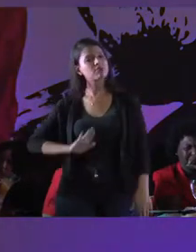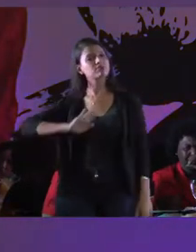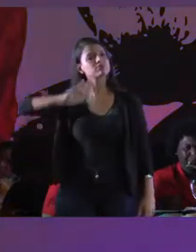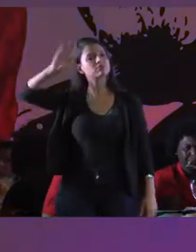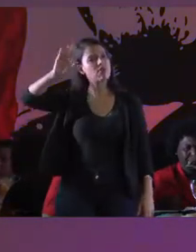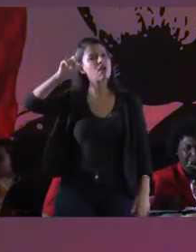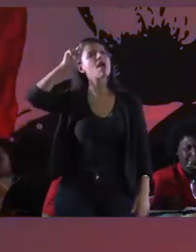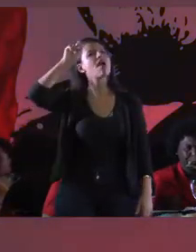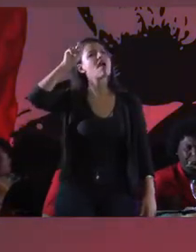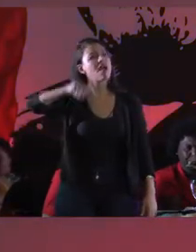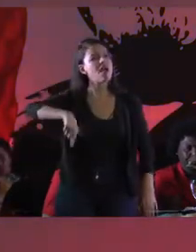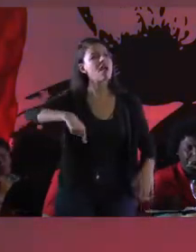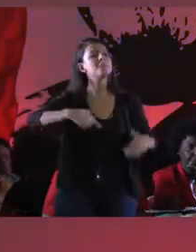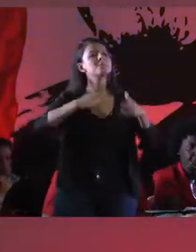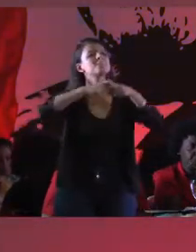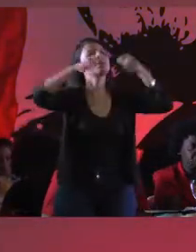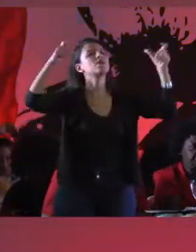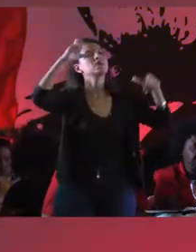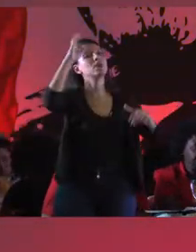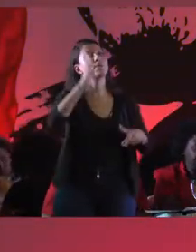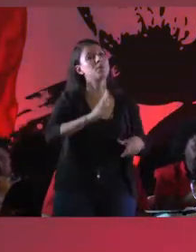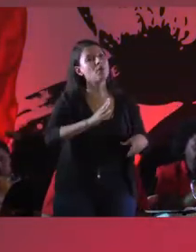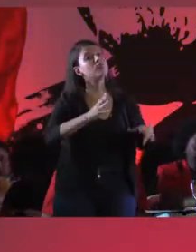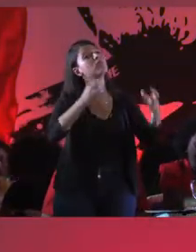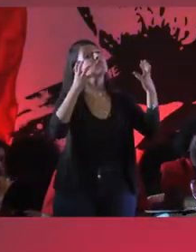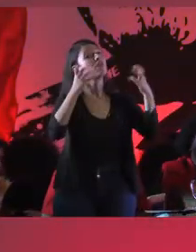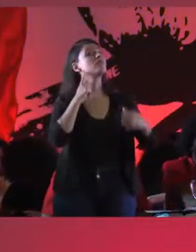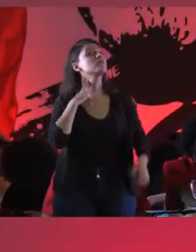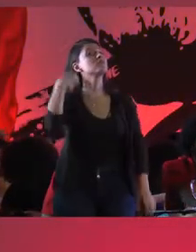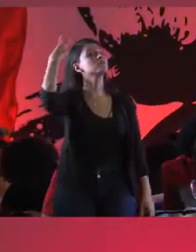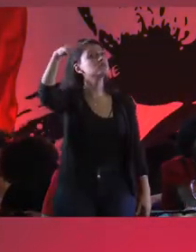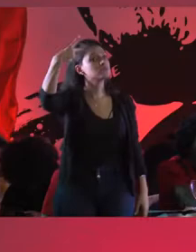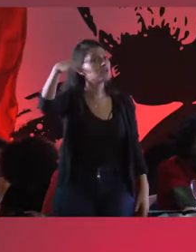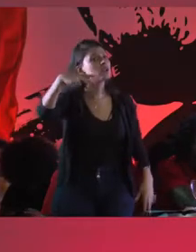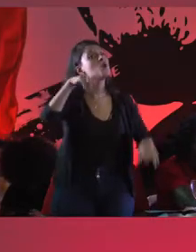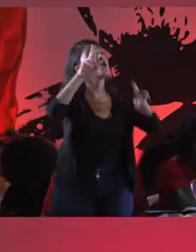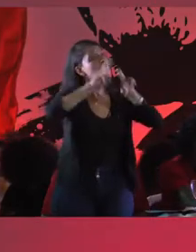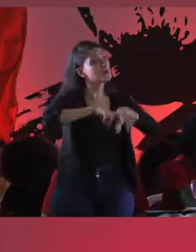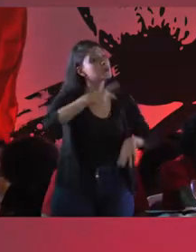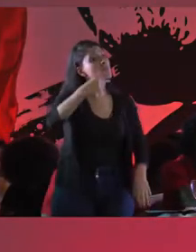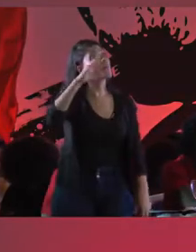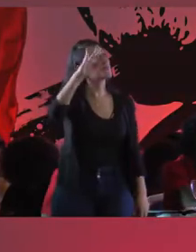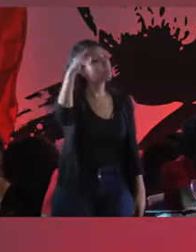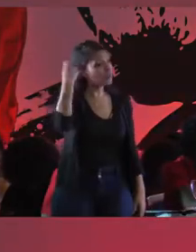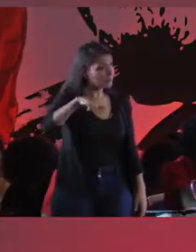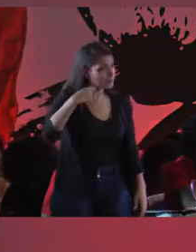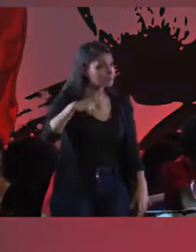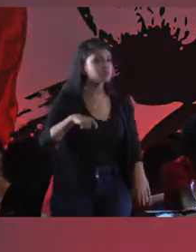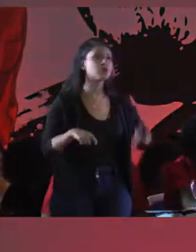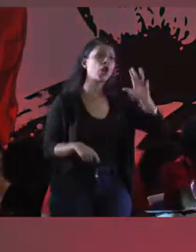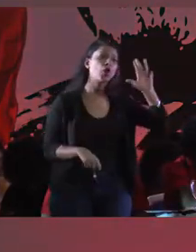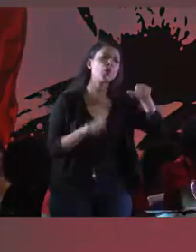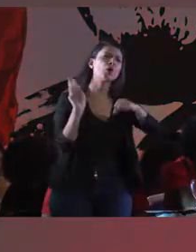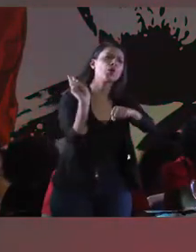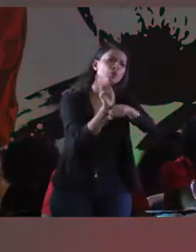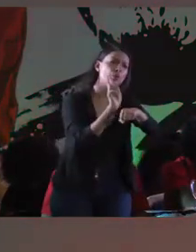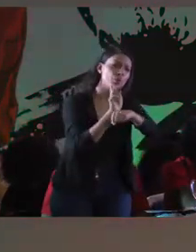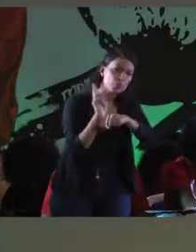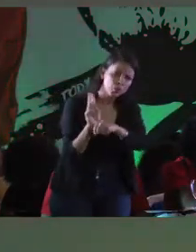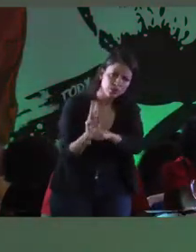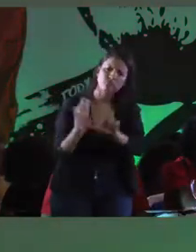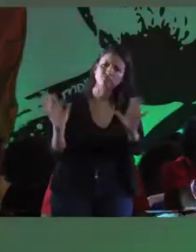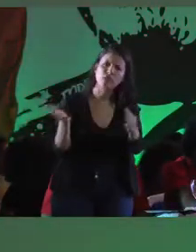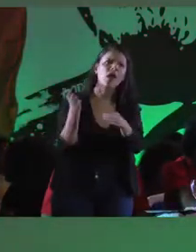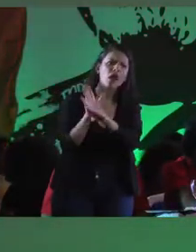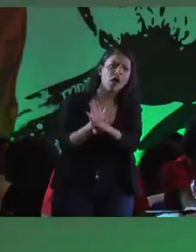parcela expressiva do povo brasileiro. Portanto, cabe ao PT cuidar de Lula, viabilizar sua